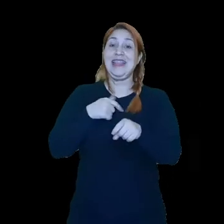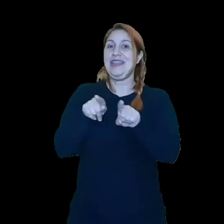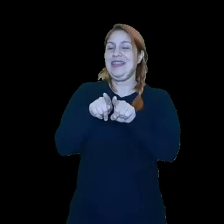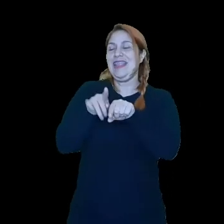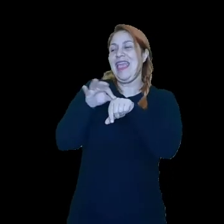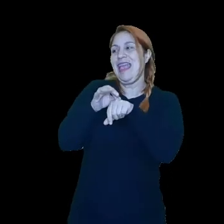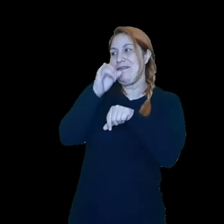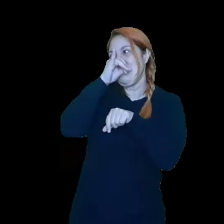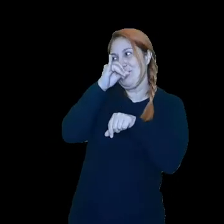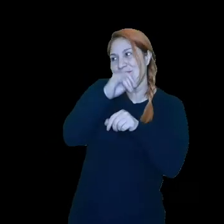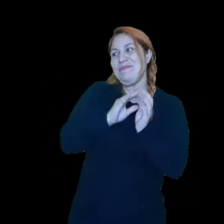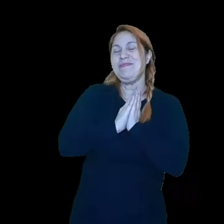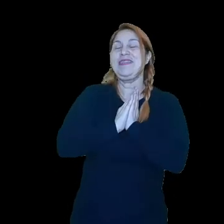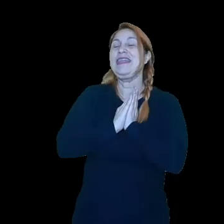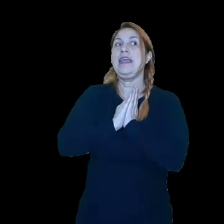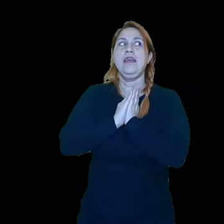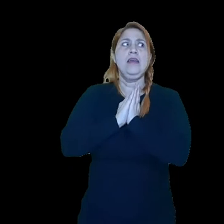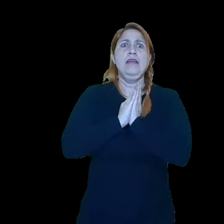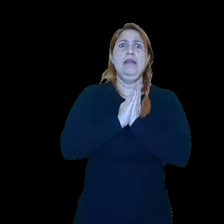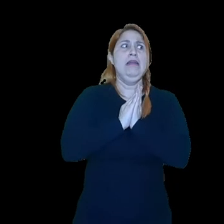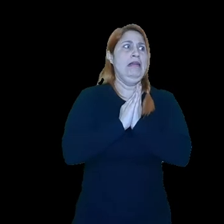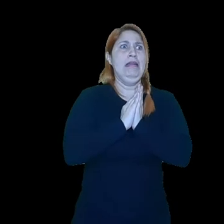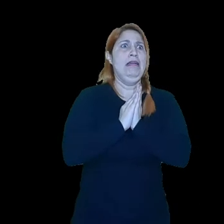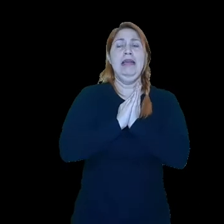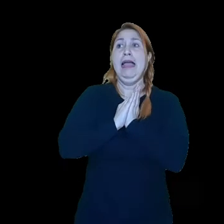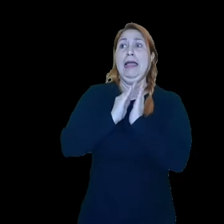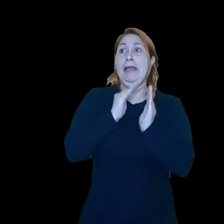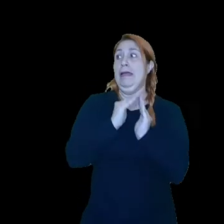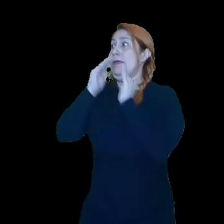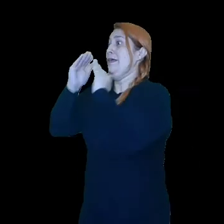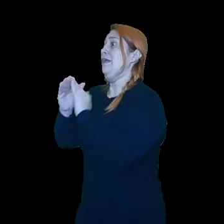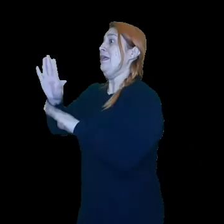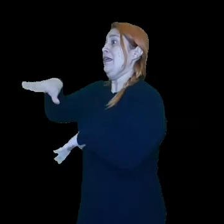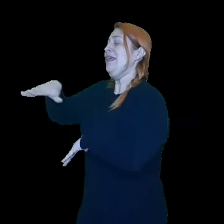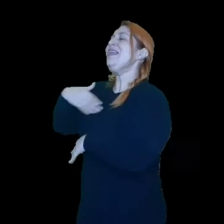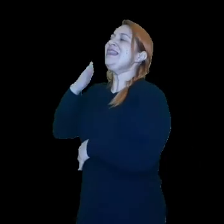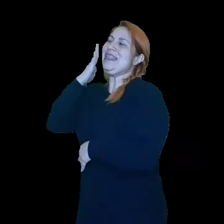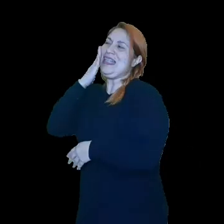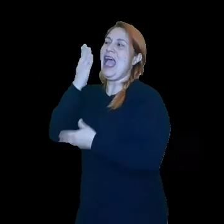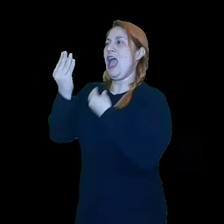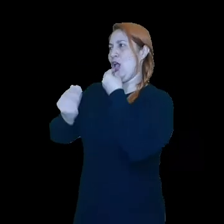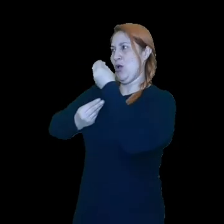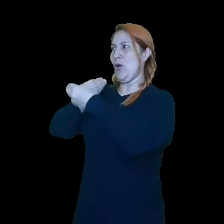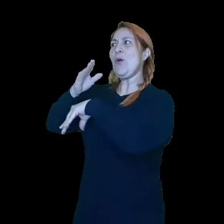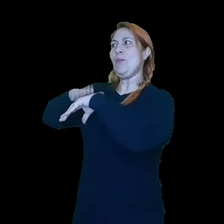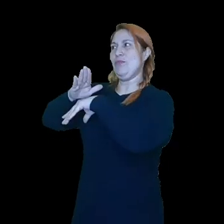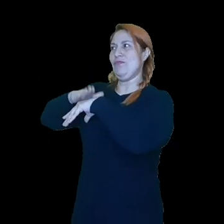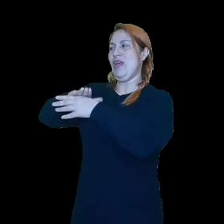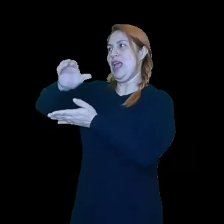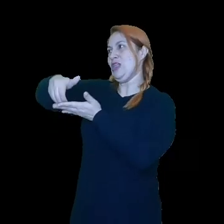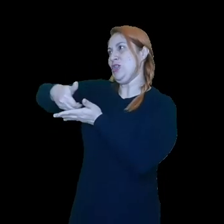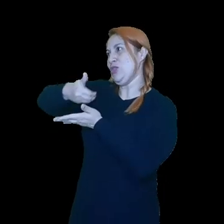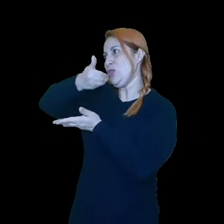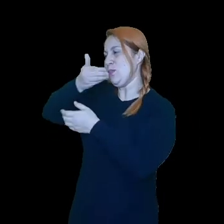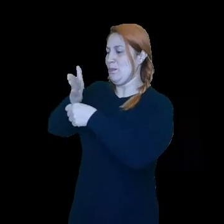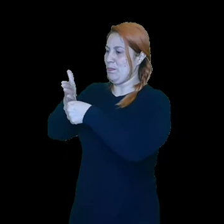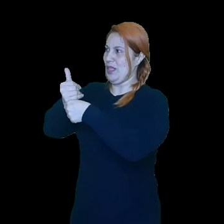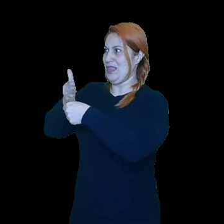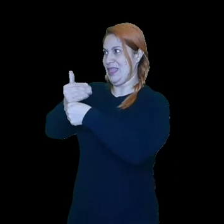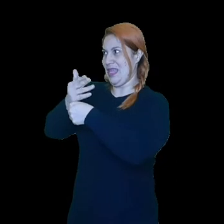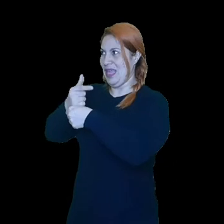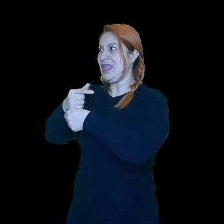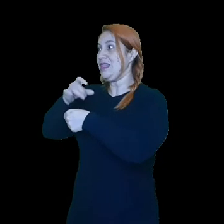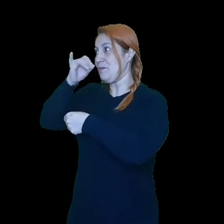senhora sabe como se faz o ensopado de batatas com toicinho? E como da outra vez,